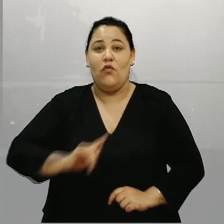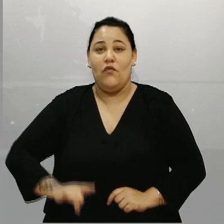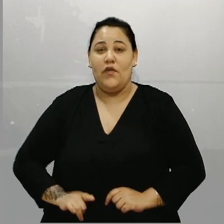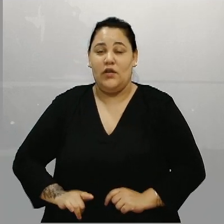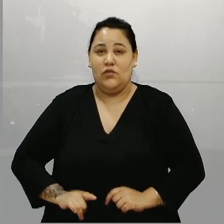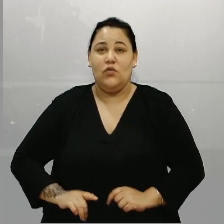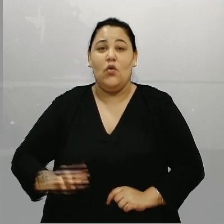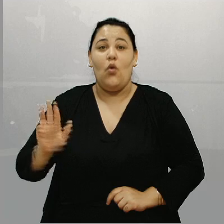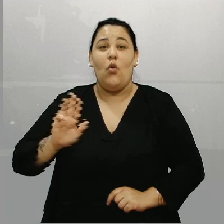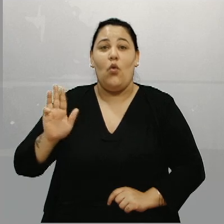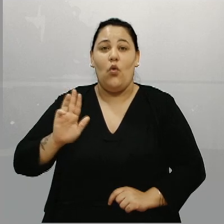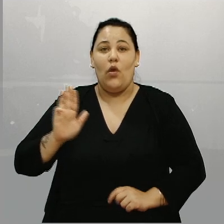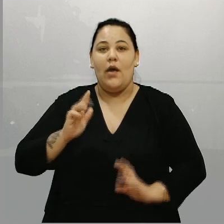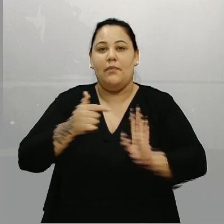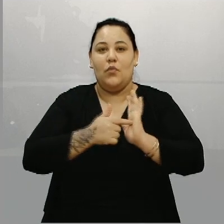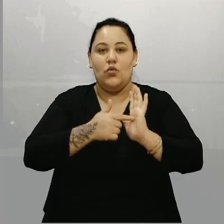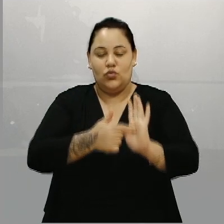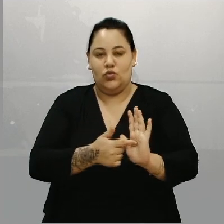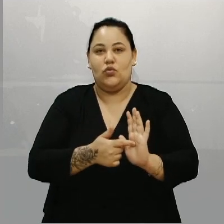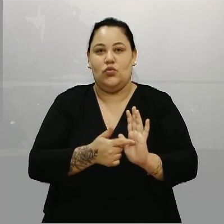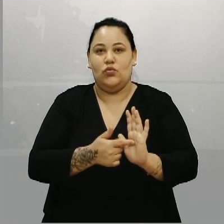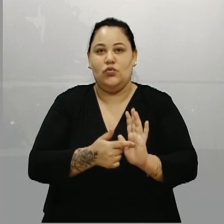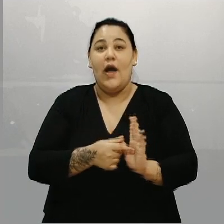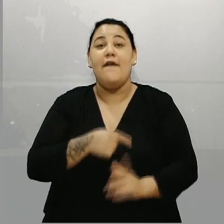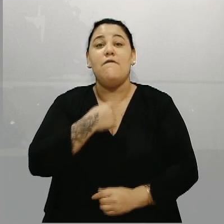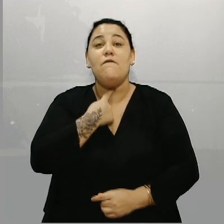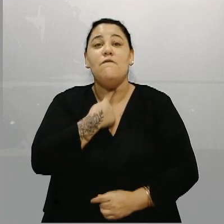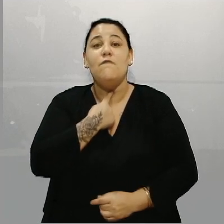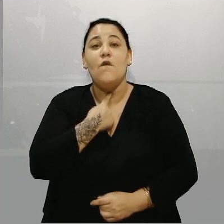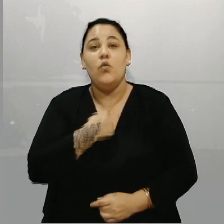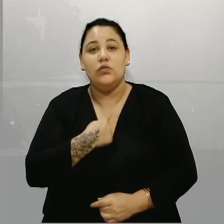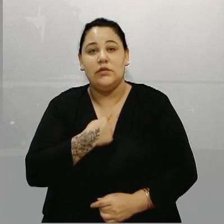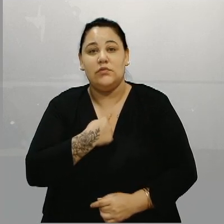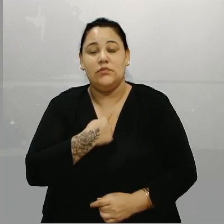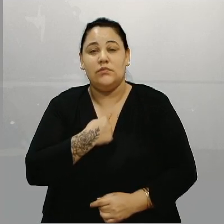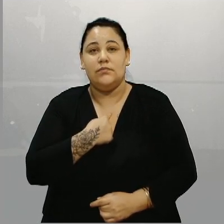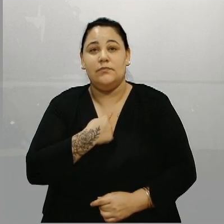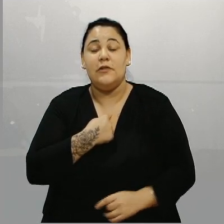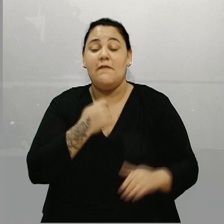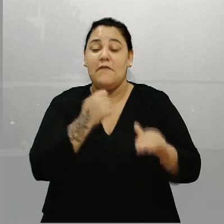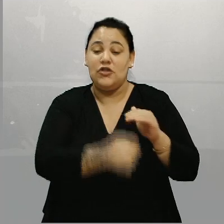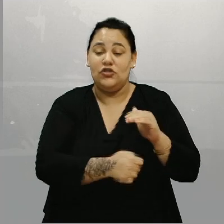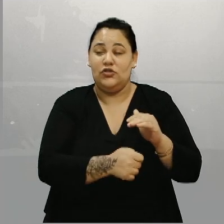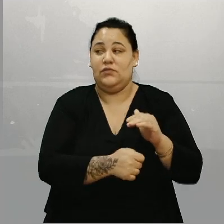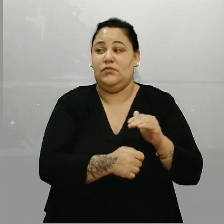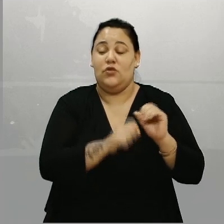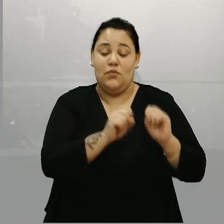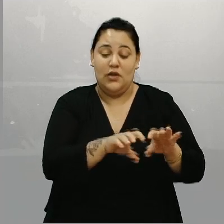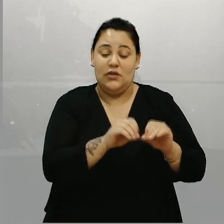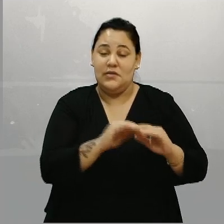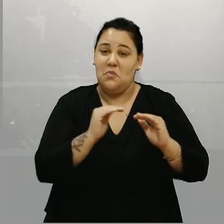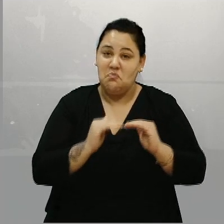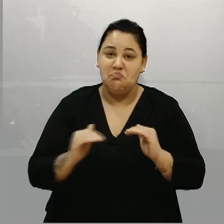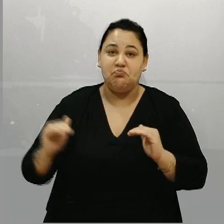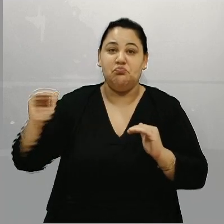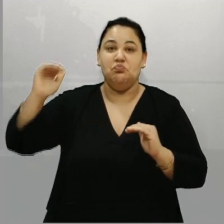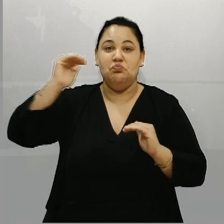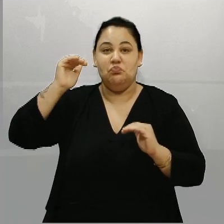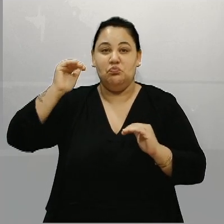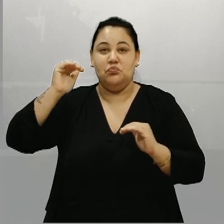a necessidade, o desejo de investir numa educação superior,